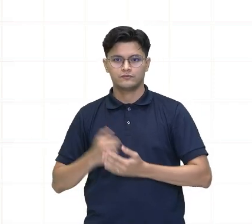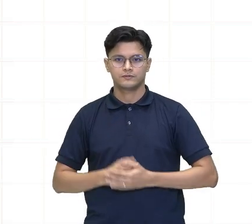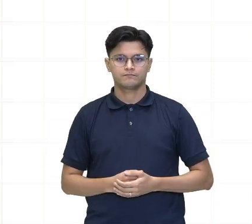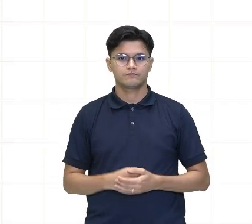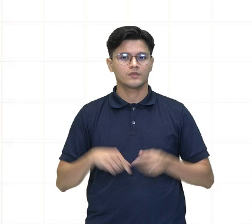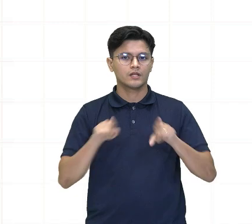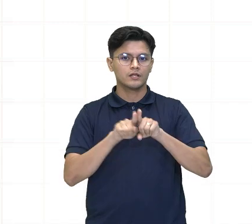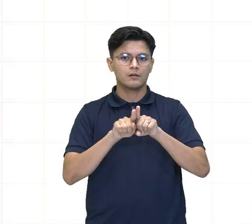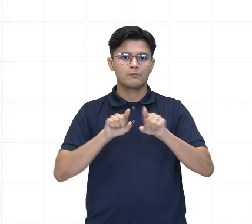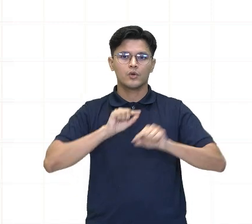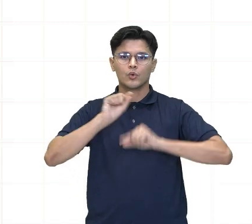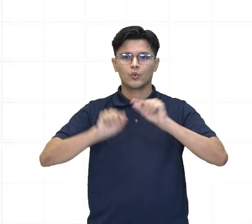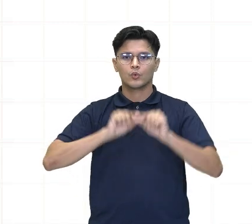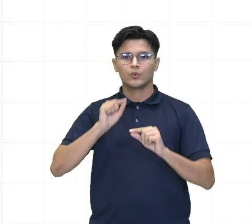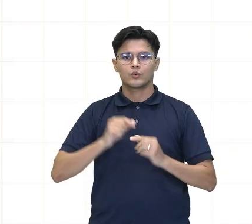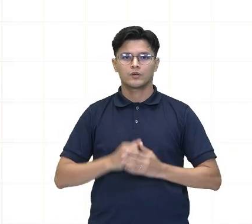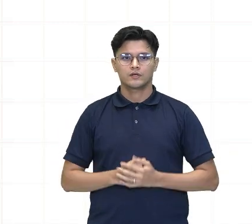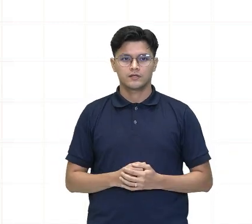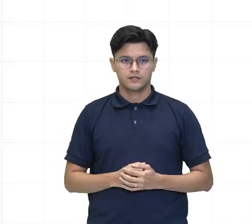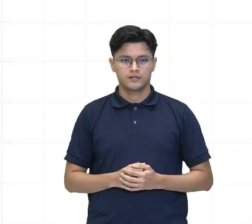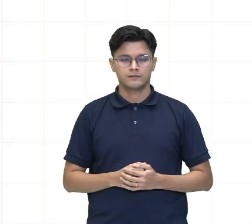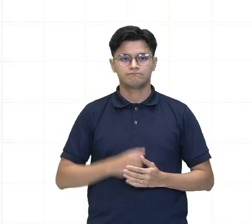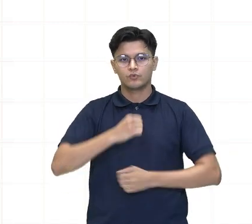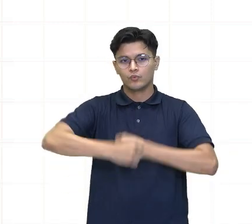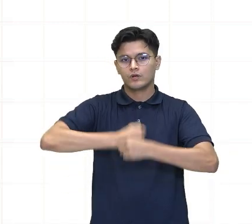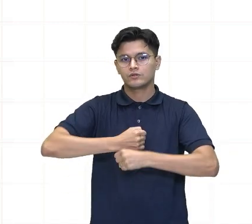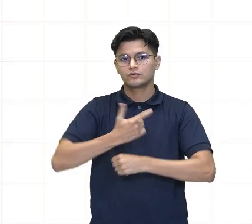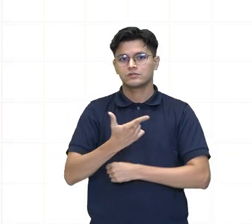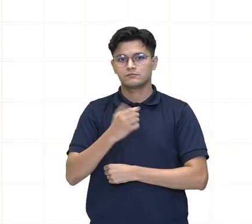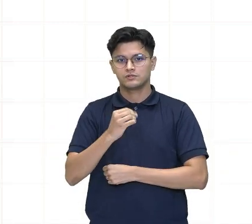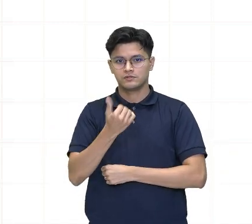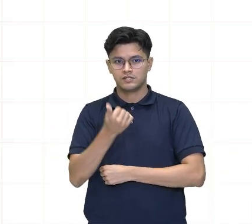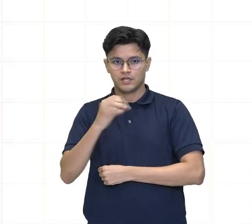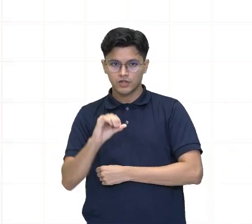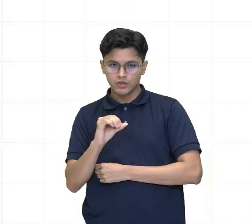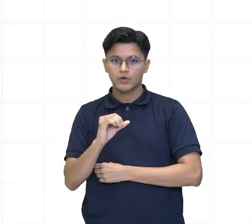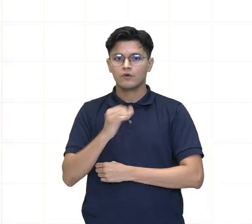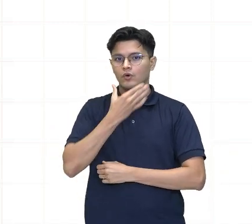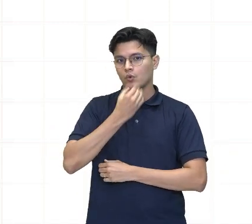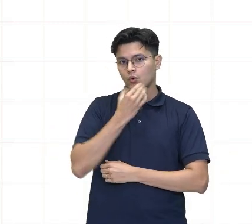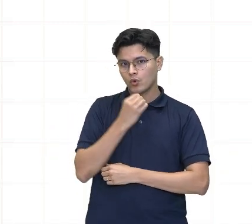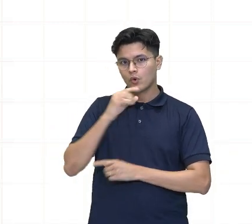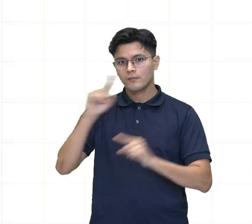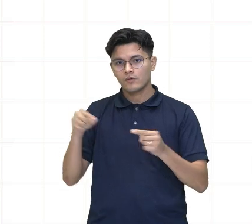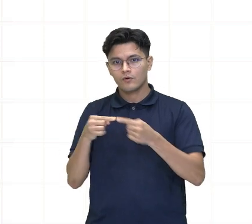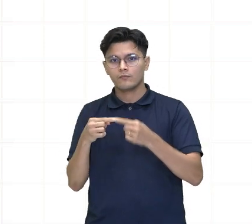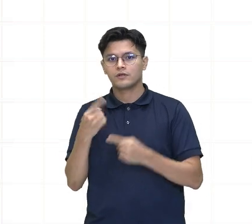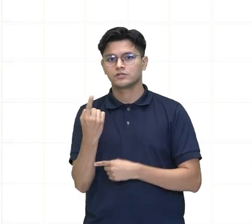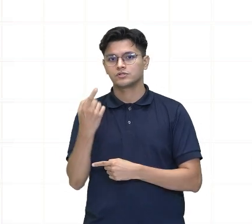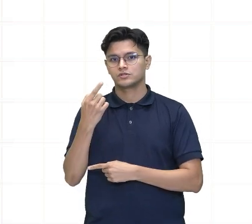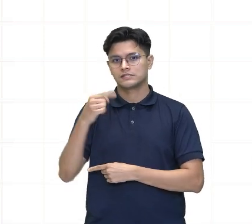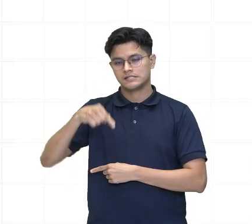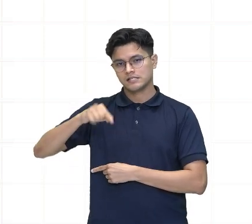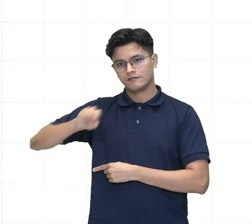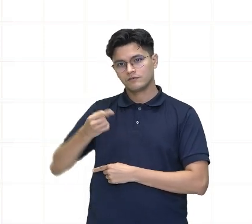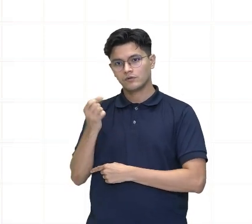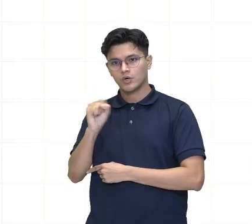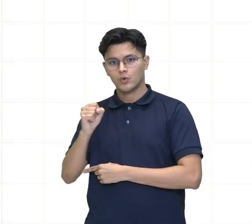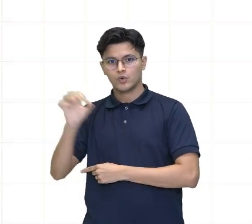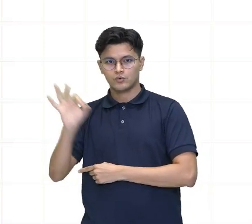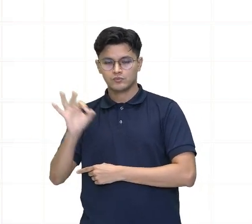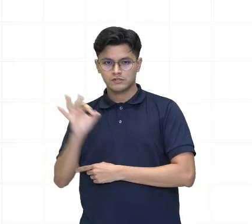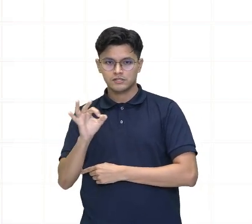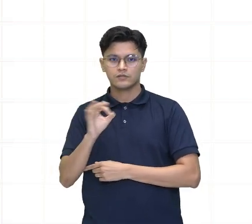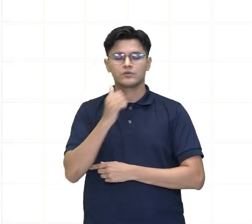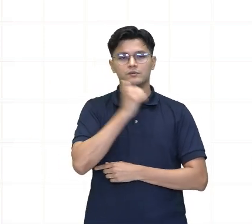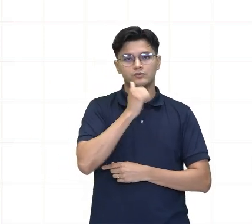representam 17,8% e as mulheres 17,2%. No entanto, a proporção de mulheres, que a